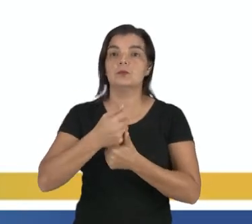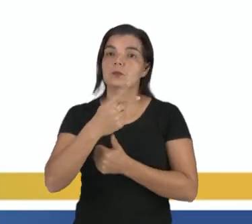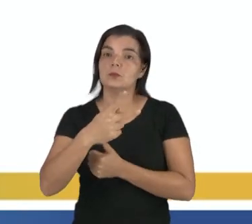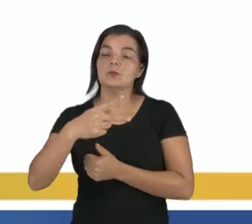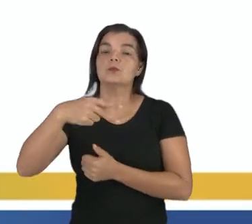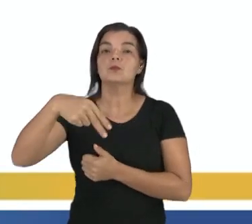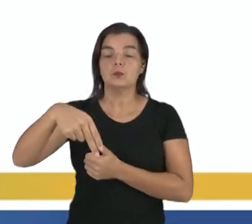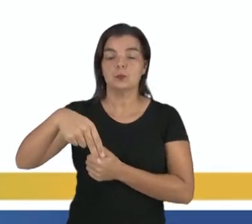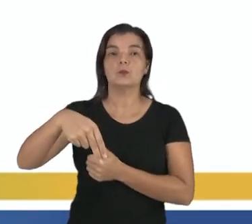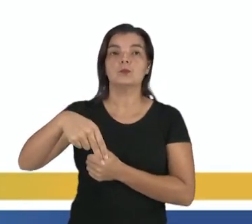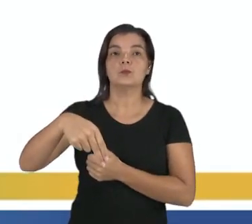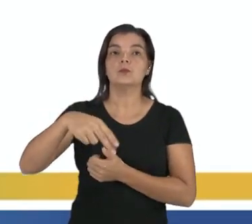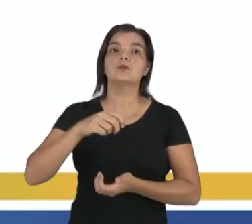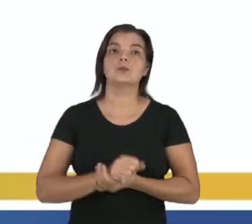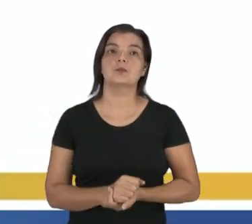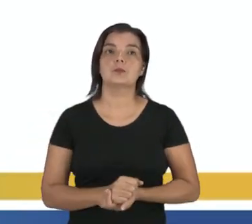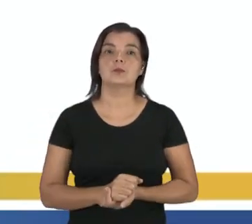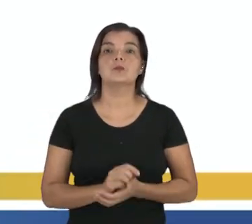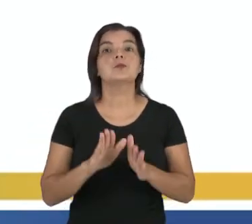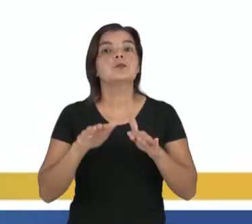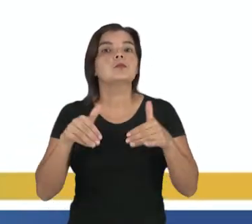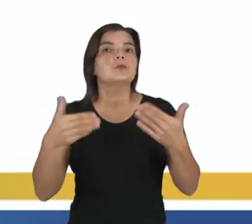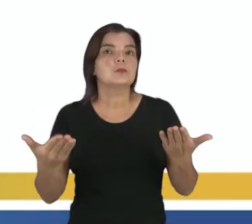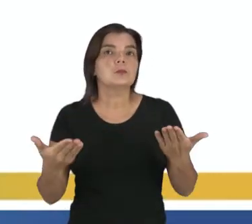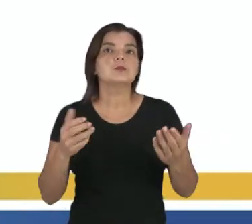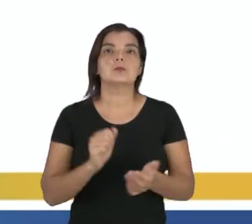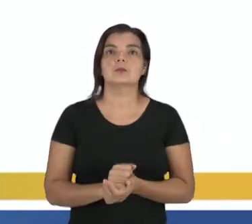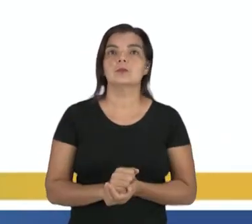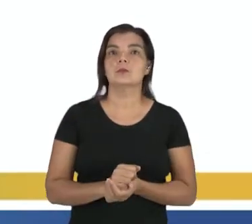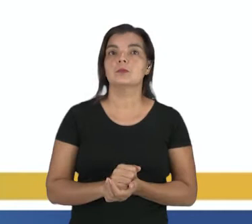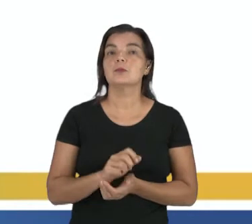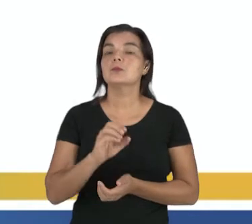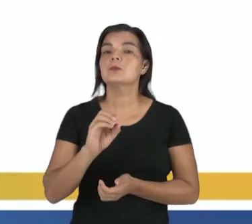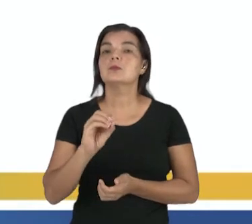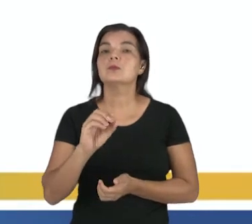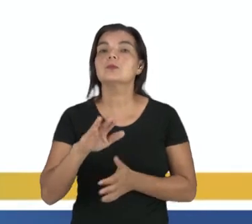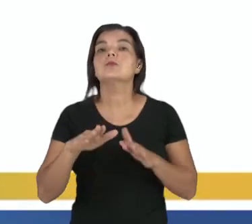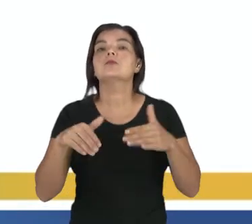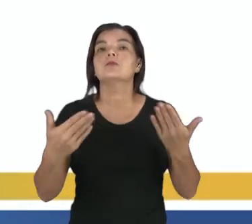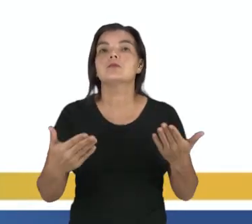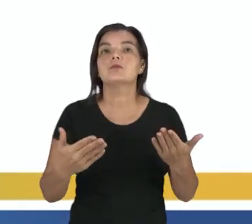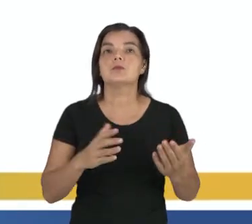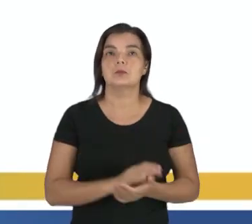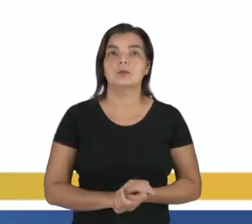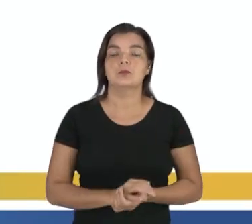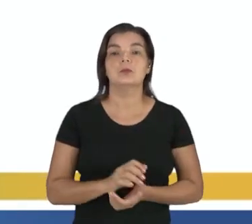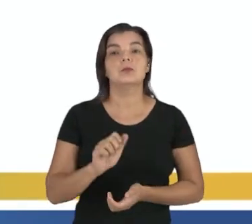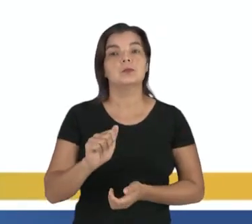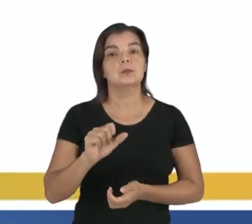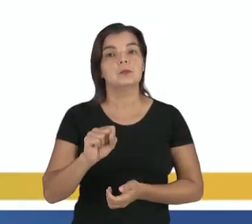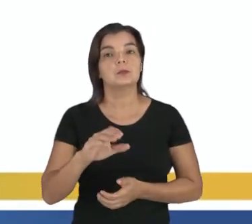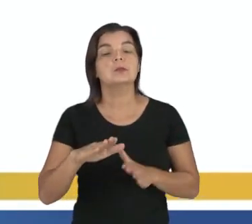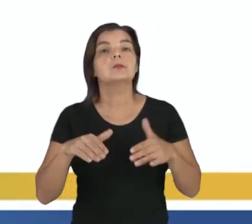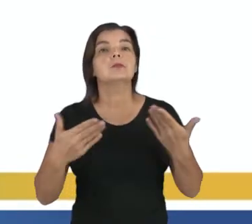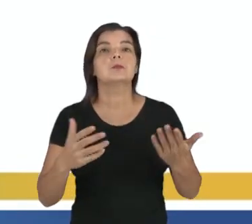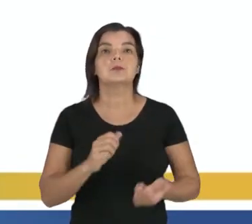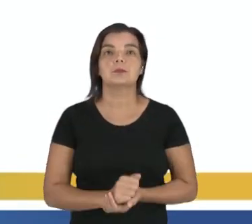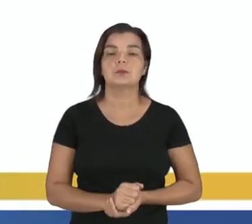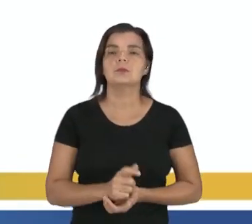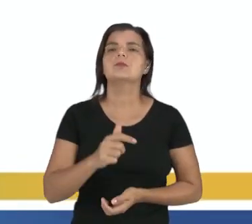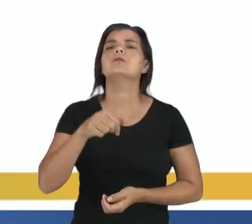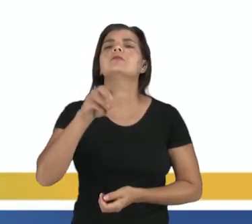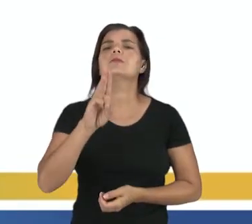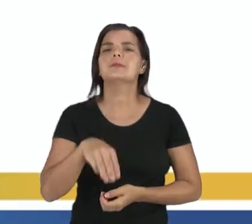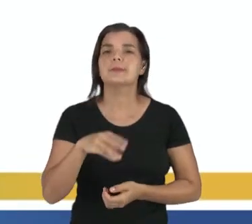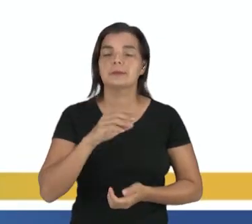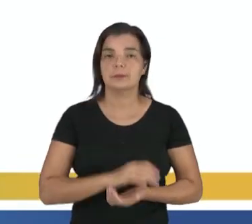pronome relativo por o qual, a qual, os quais, as quais. Temos também o pronome relativo